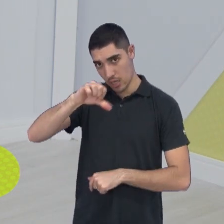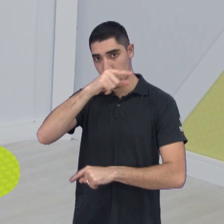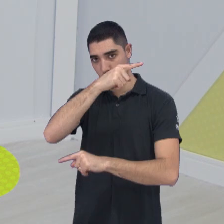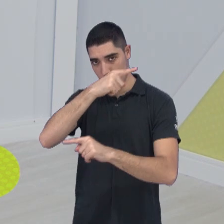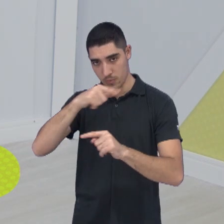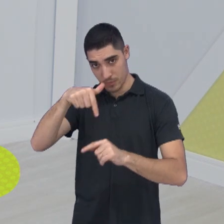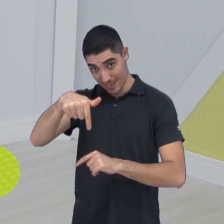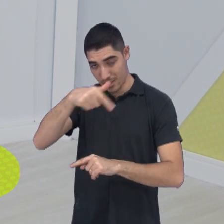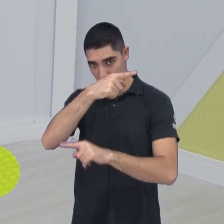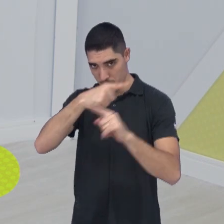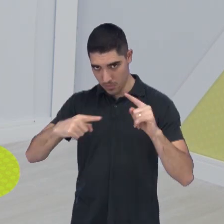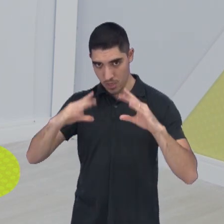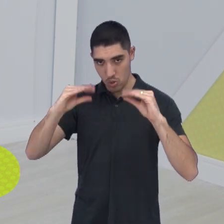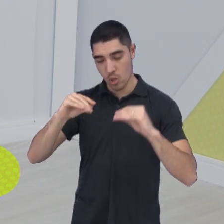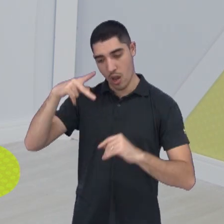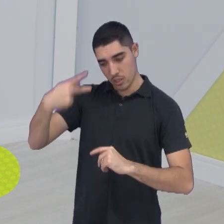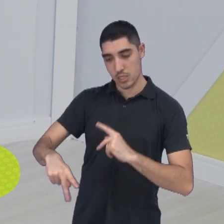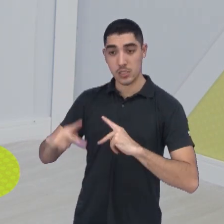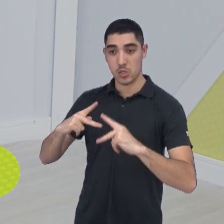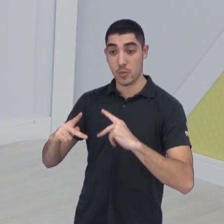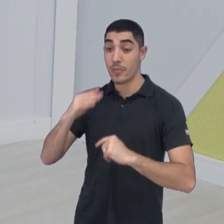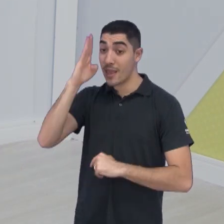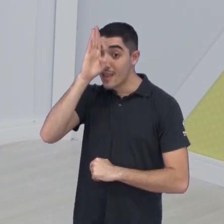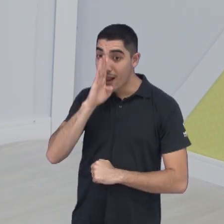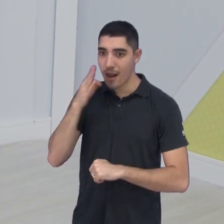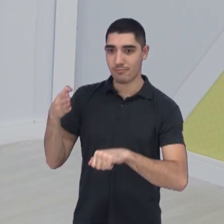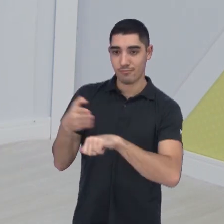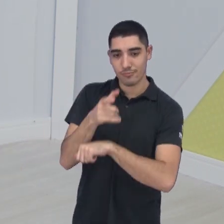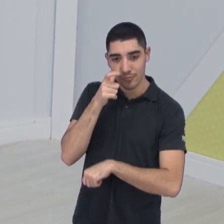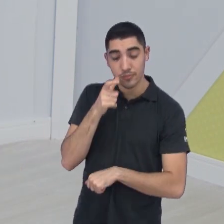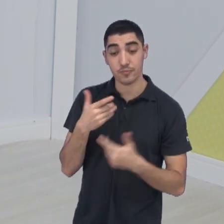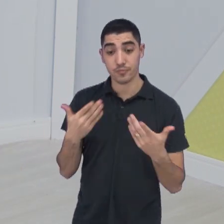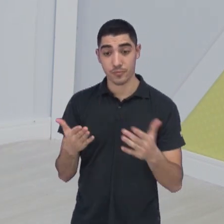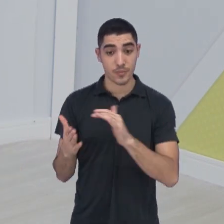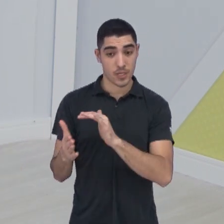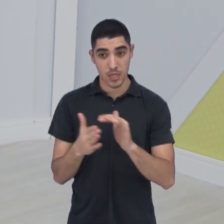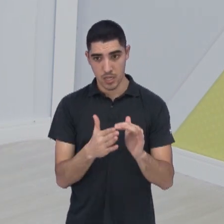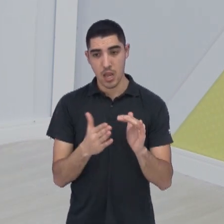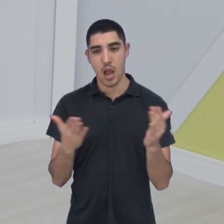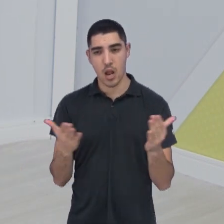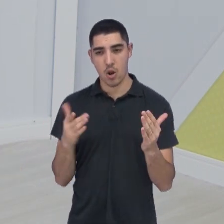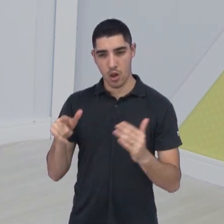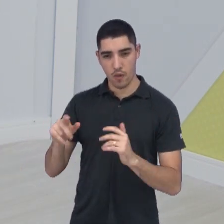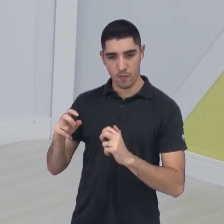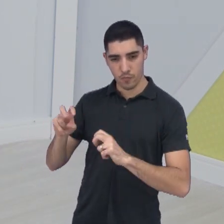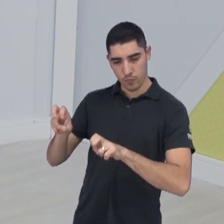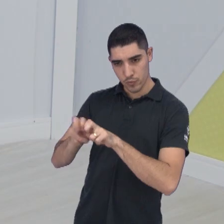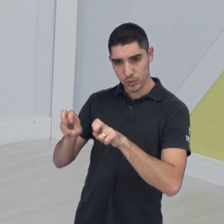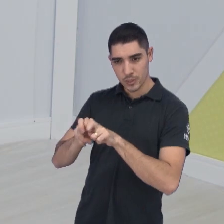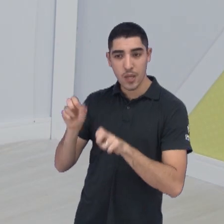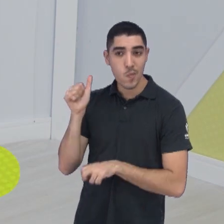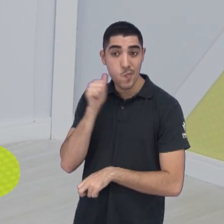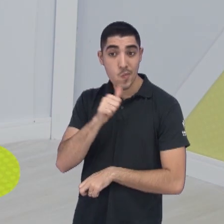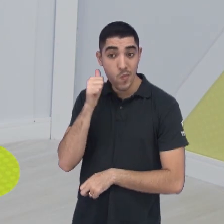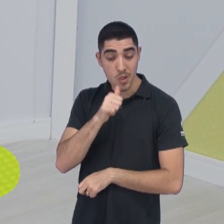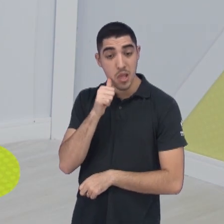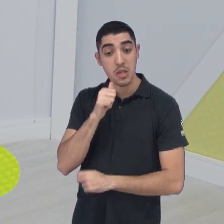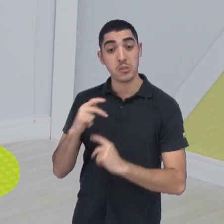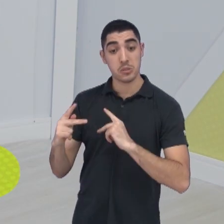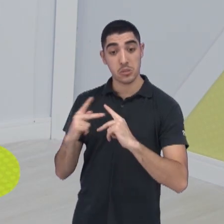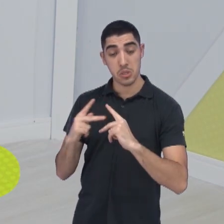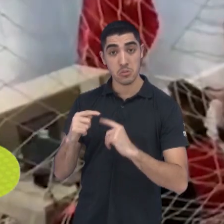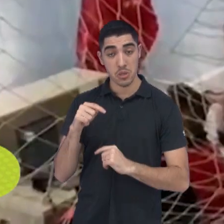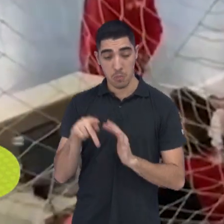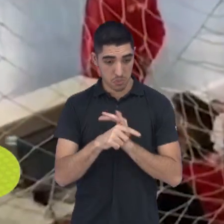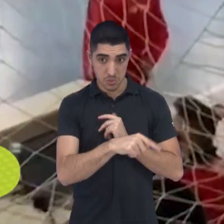entrada gratuita, tá certo? Brunão, ainda no assunto do futsal, mas falando do futsal feminino, o time goleou o Campos do